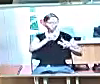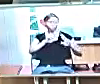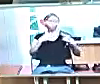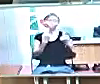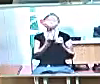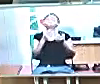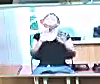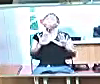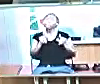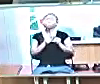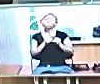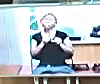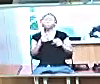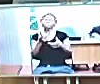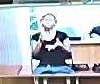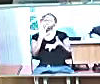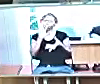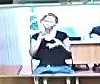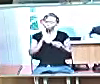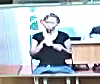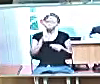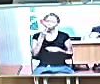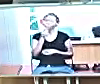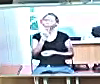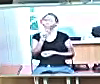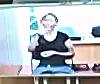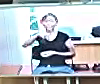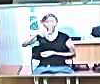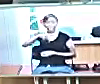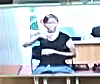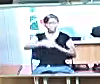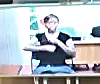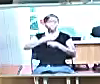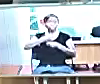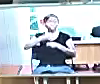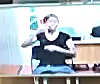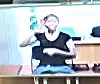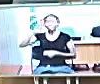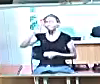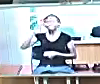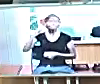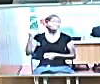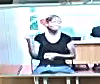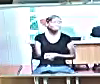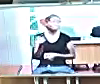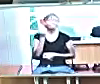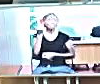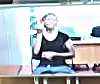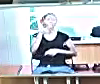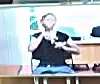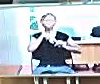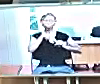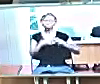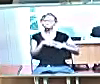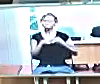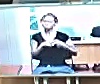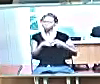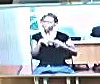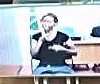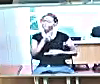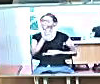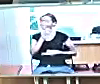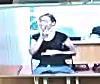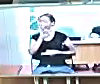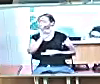esse ano particularmente a é fundamental essa revisão porque é uma